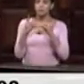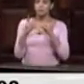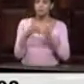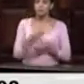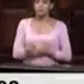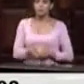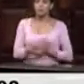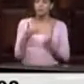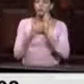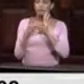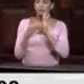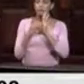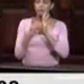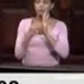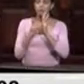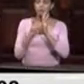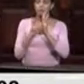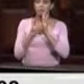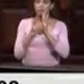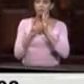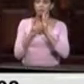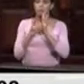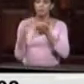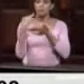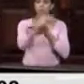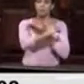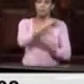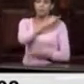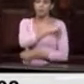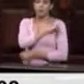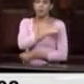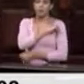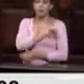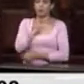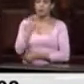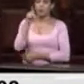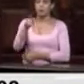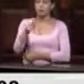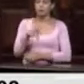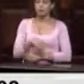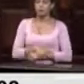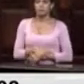recursos ao Rio Previdência. É simples